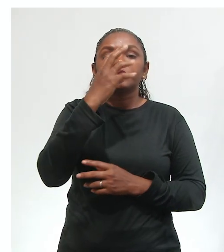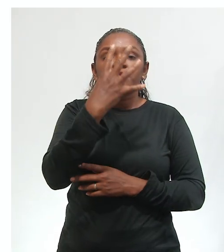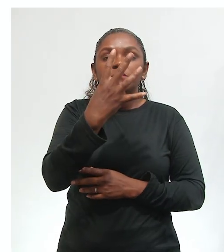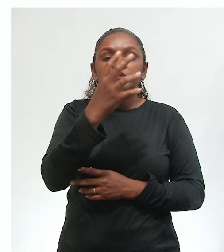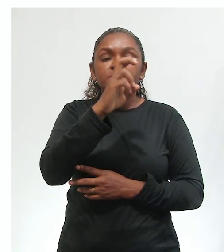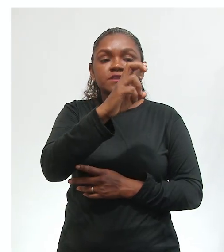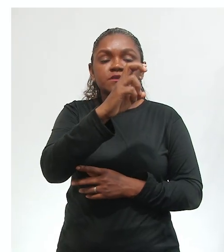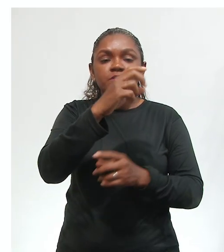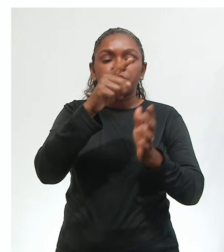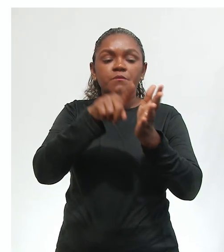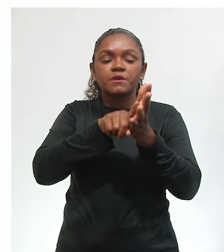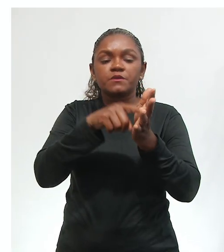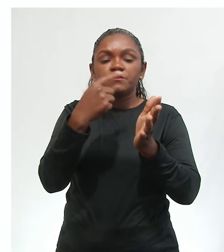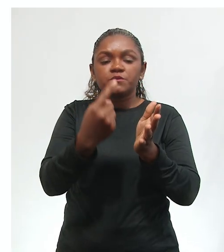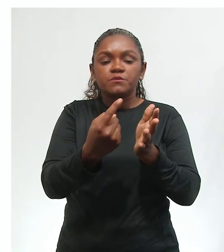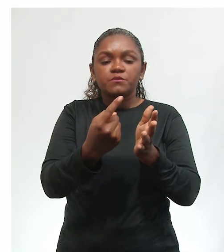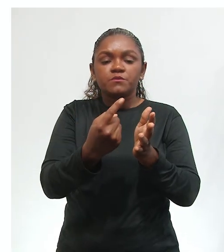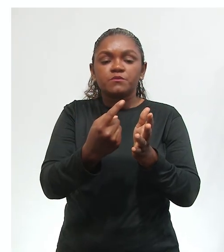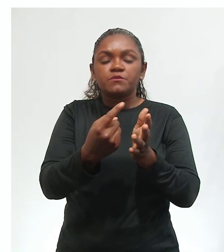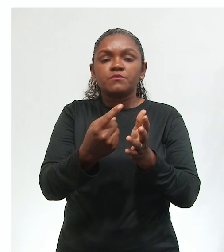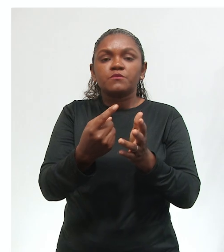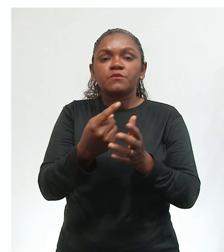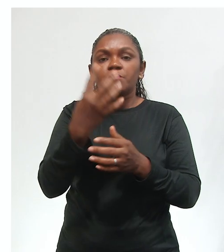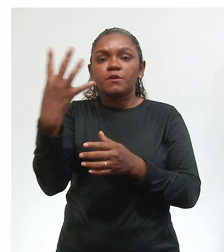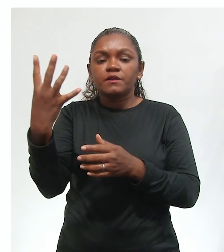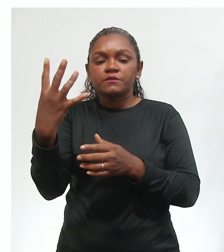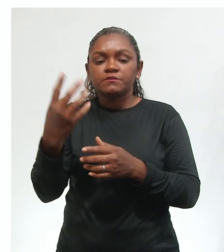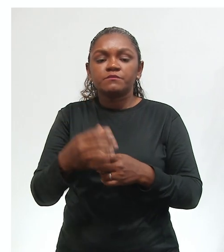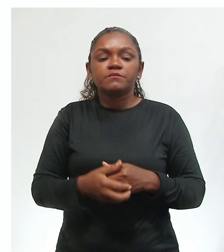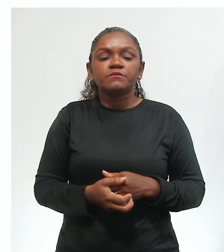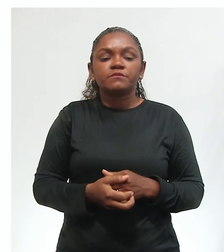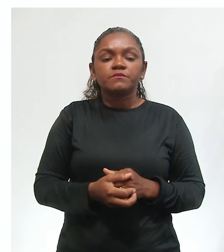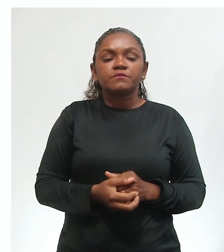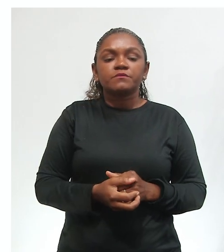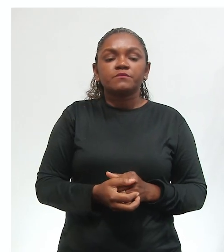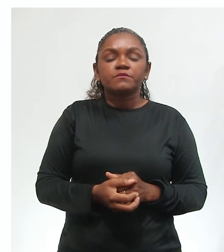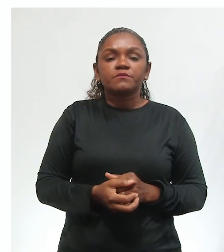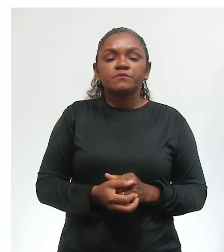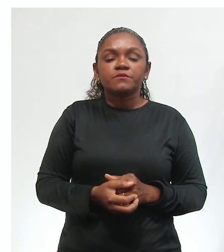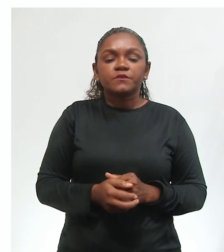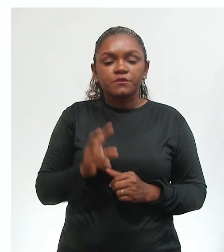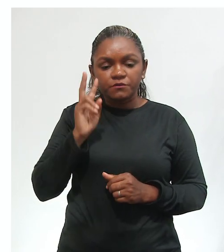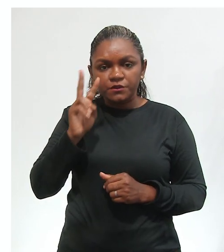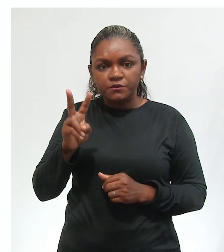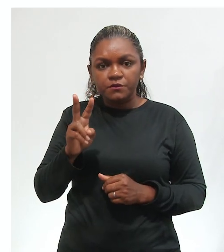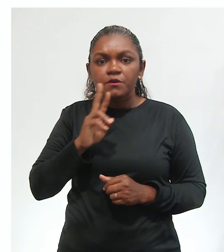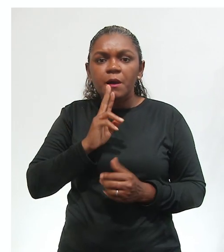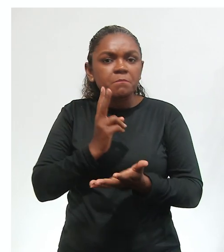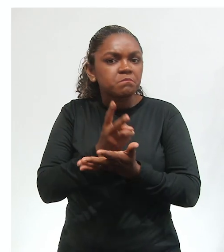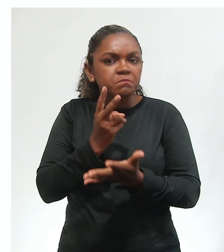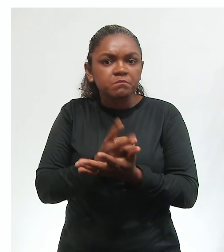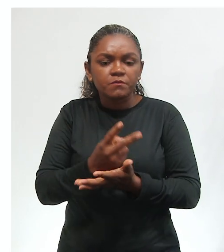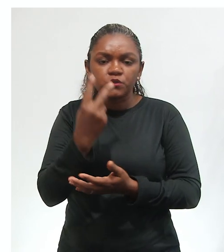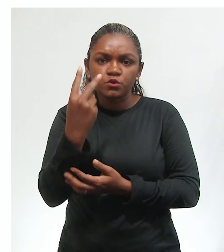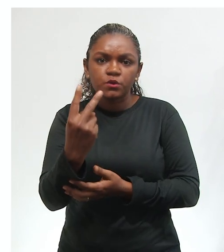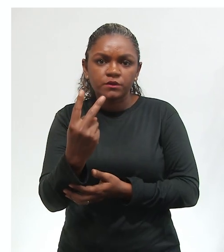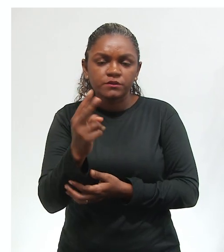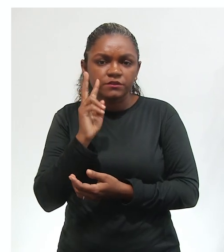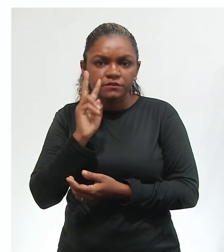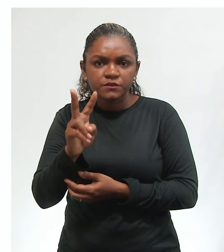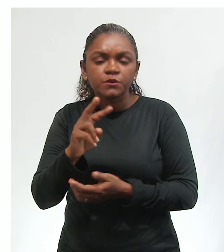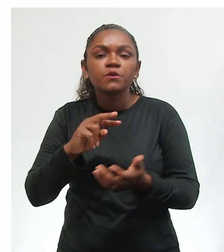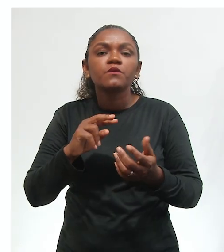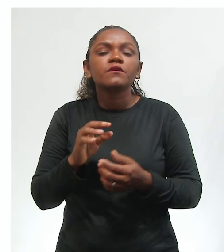1, 2. Eu tirei um de cima e tirei um de baixo. 4 menos 2 continua sendo 2.